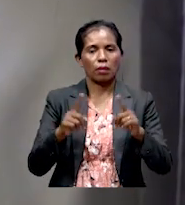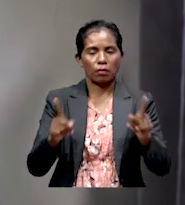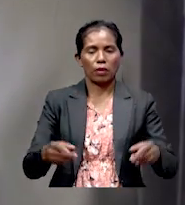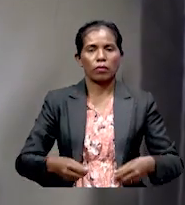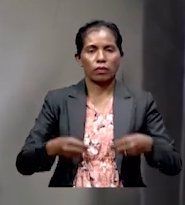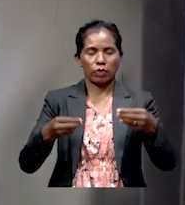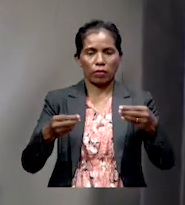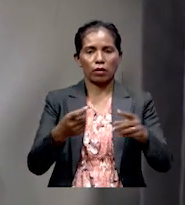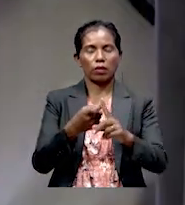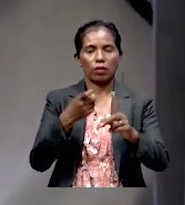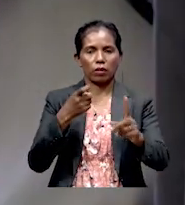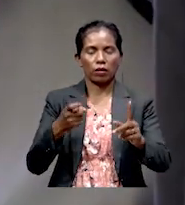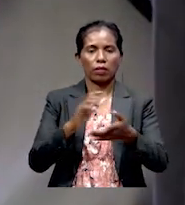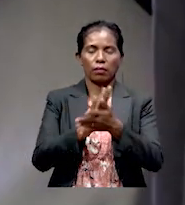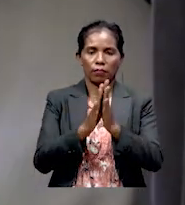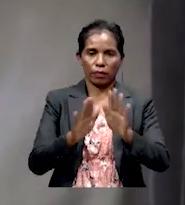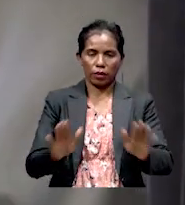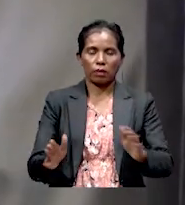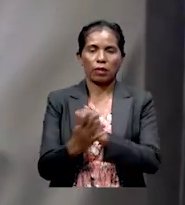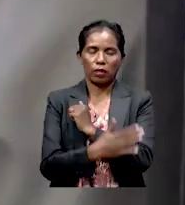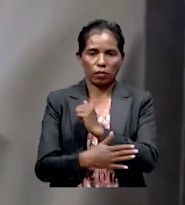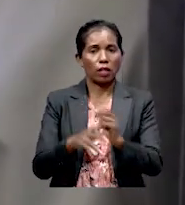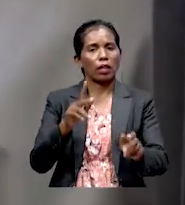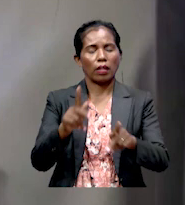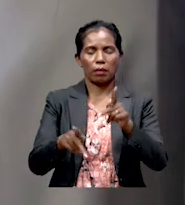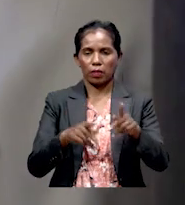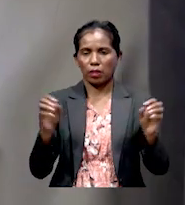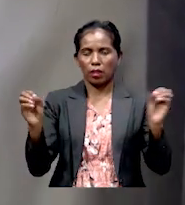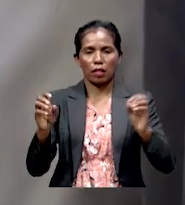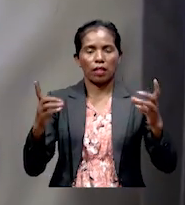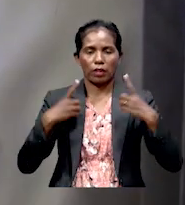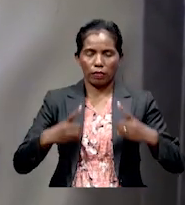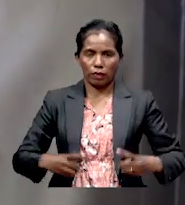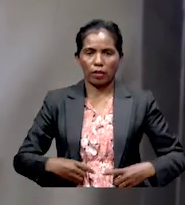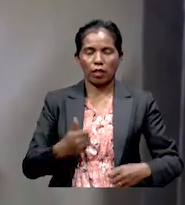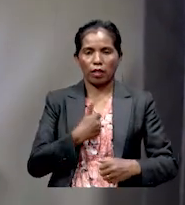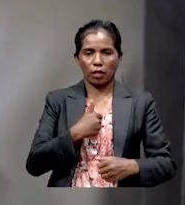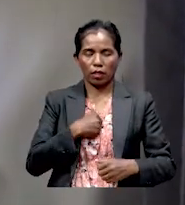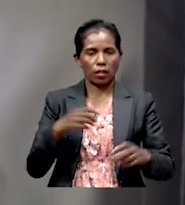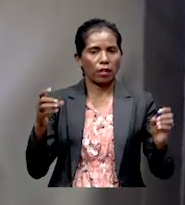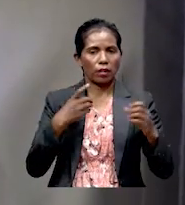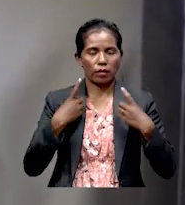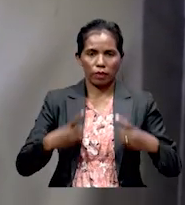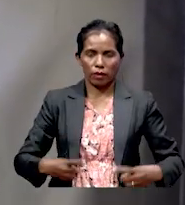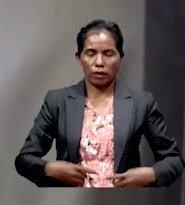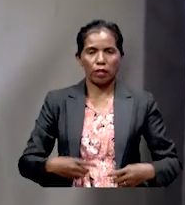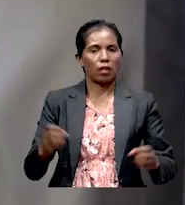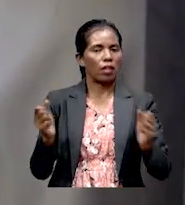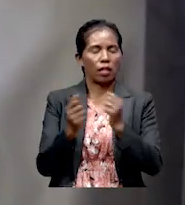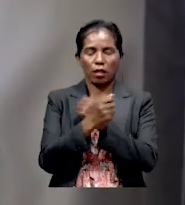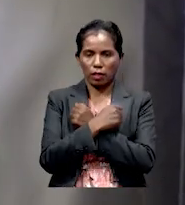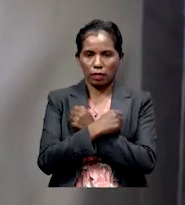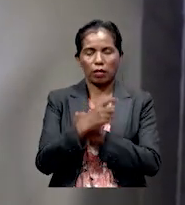expressão usi amor da pátria. Ema nebe la defendean, nebe la defende buat ruma, la hadomi,